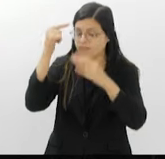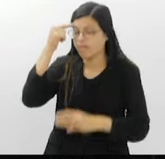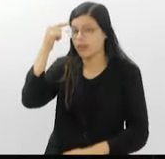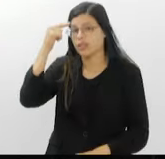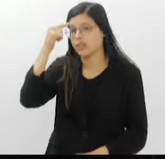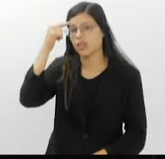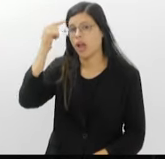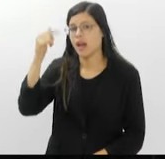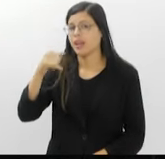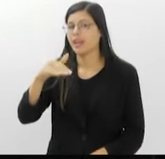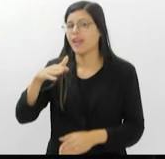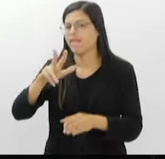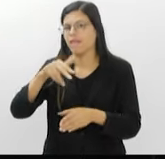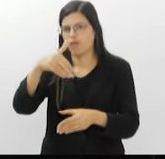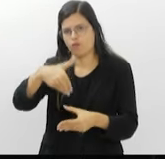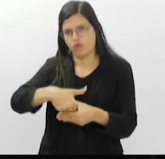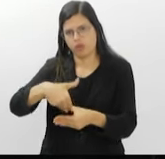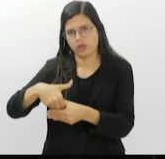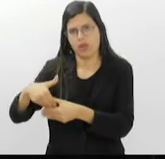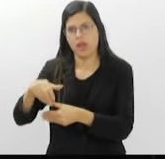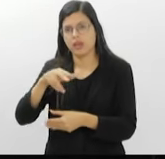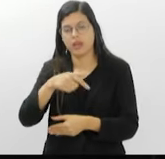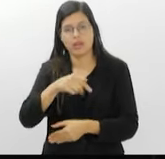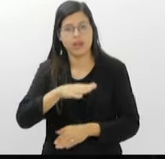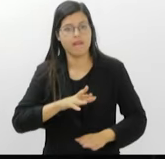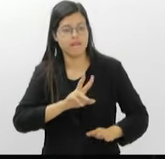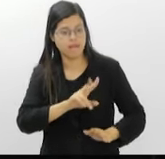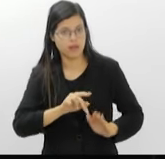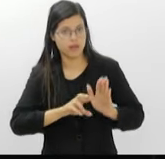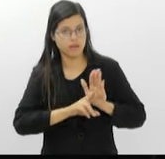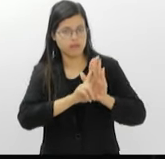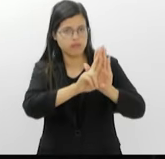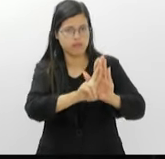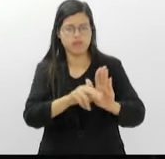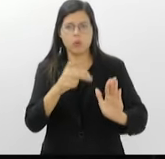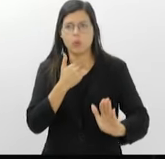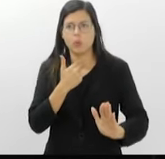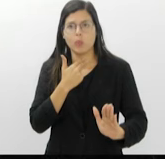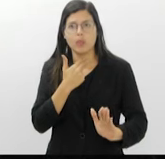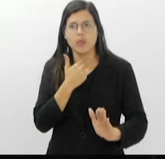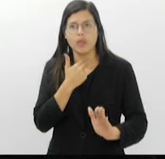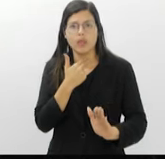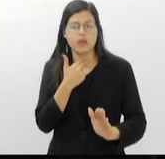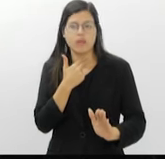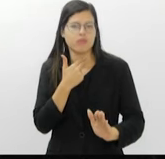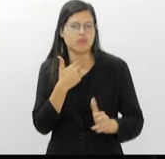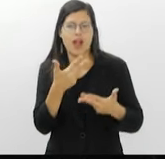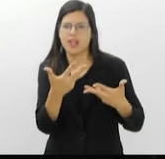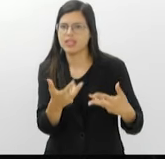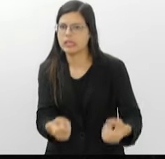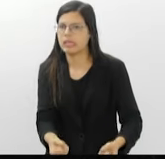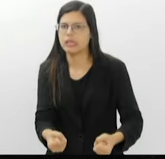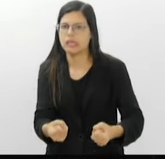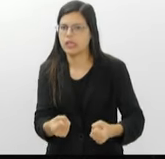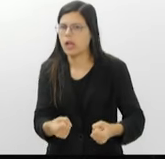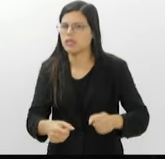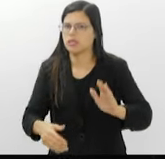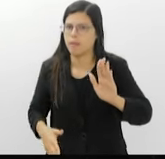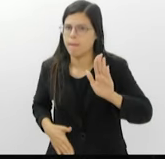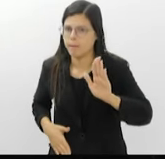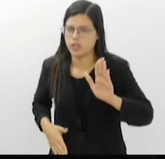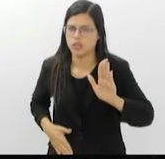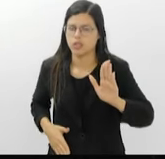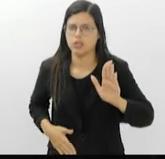te representando. Não podemos apoiar esse tipo de marginais, que eles